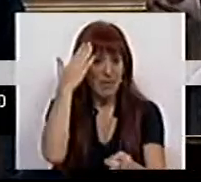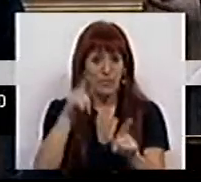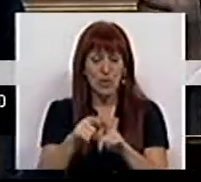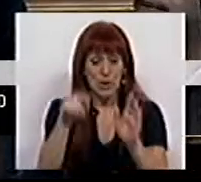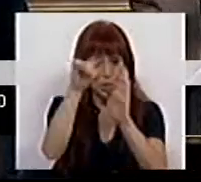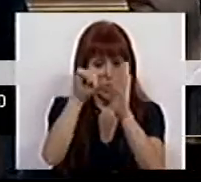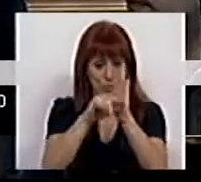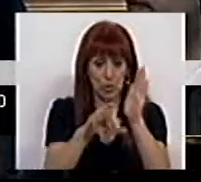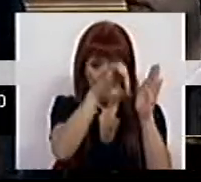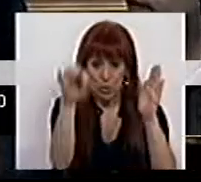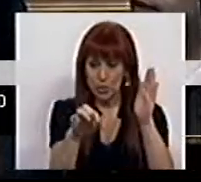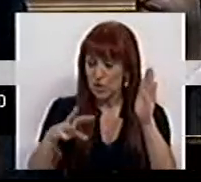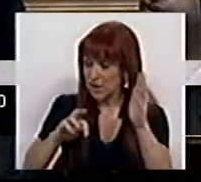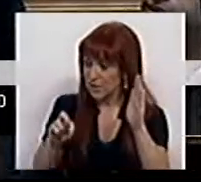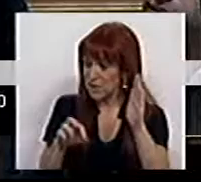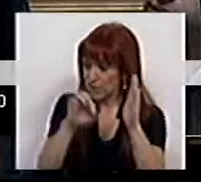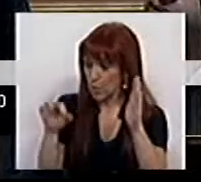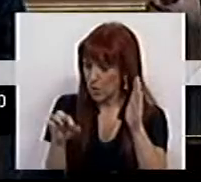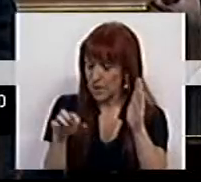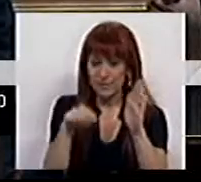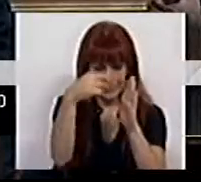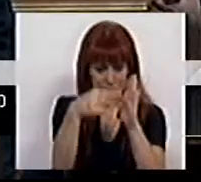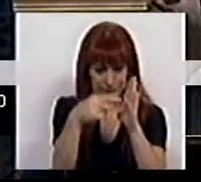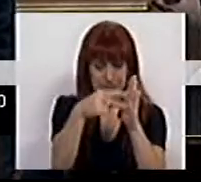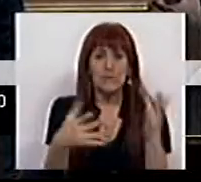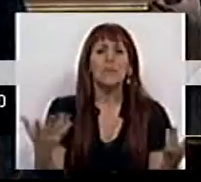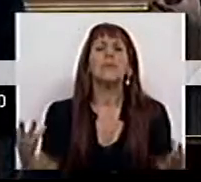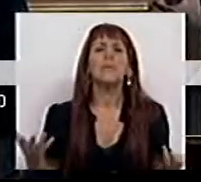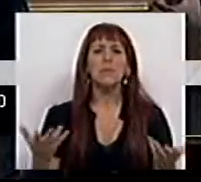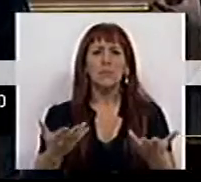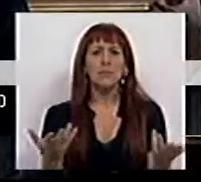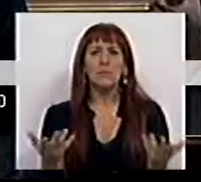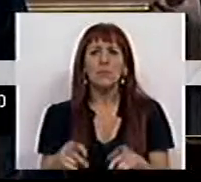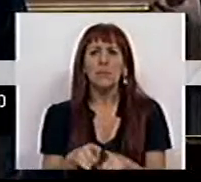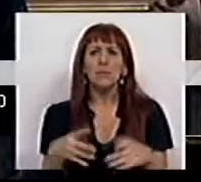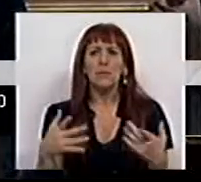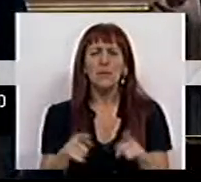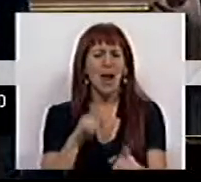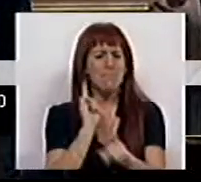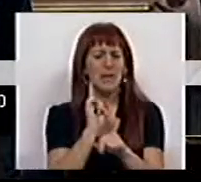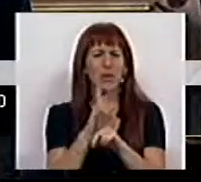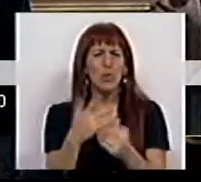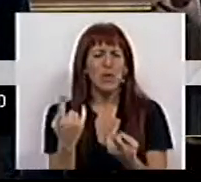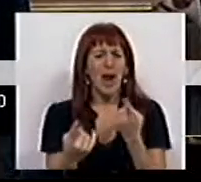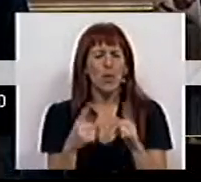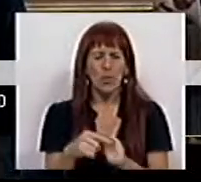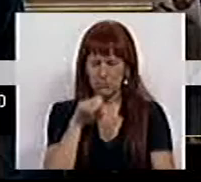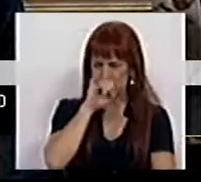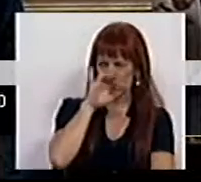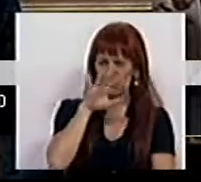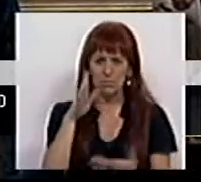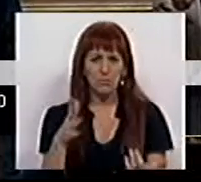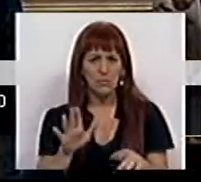nos artigos 8º e 38º e, enfim, se mantém uma certa